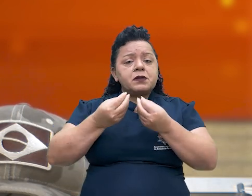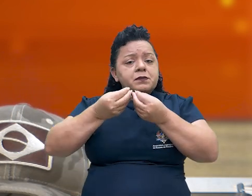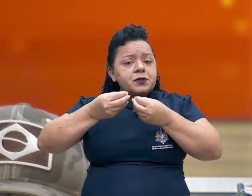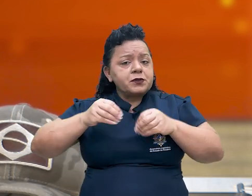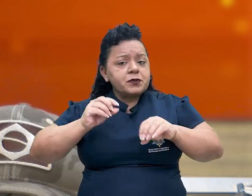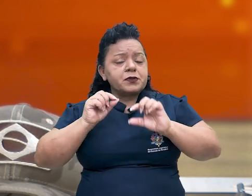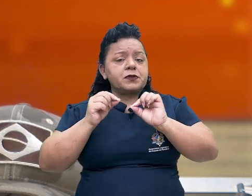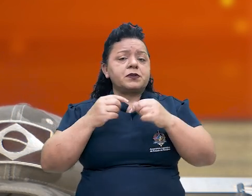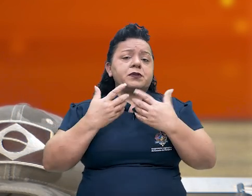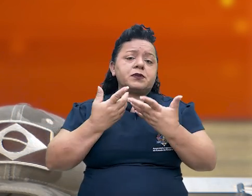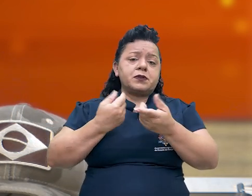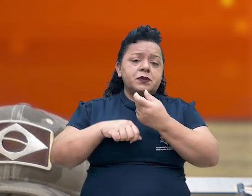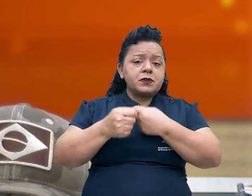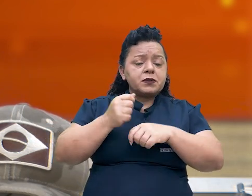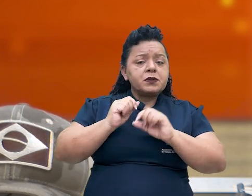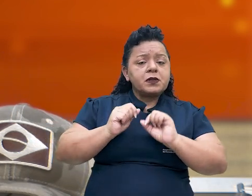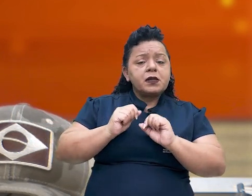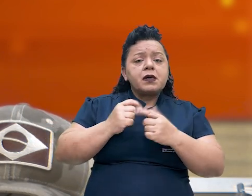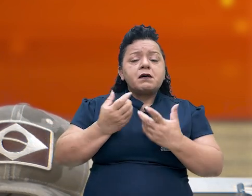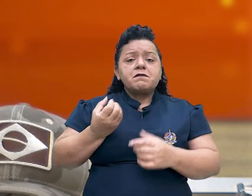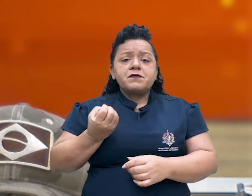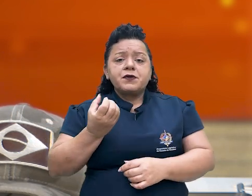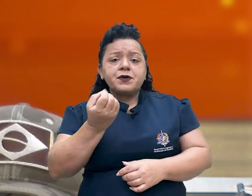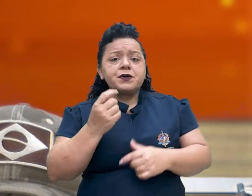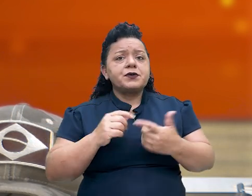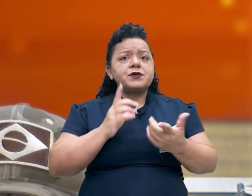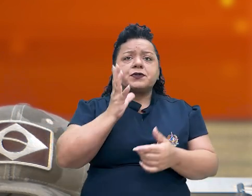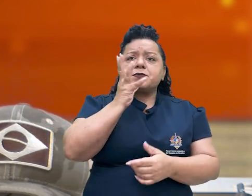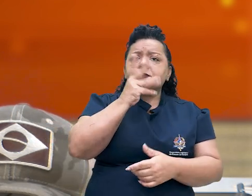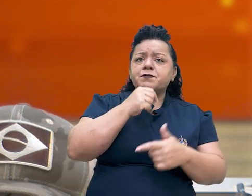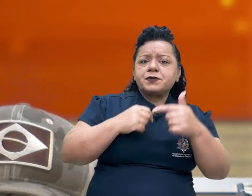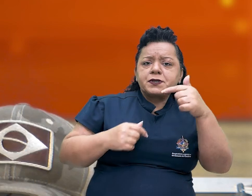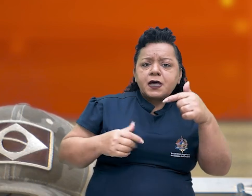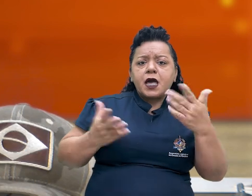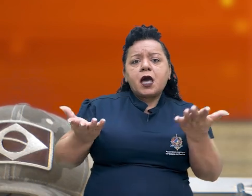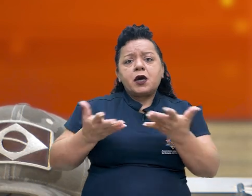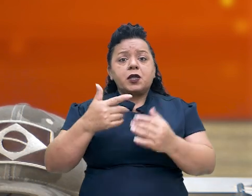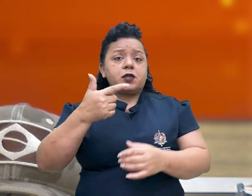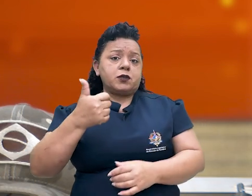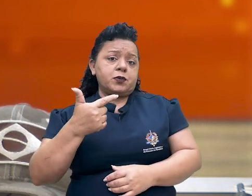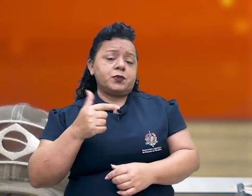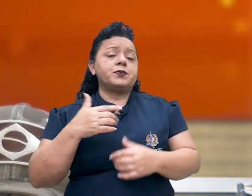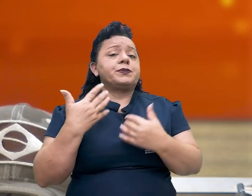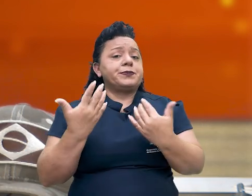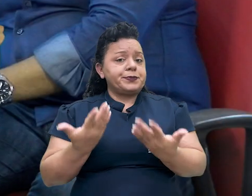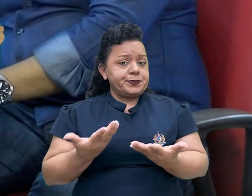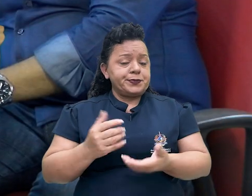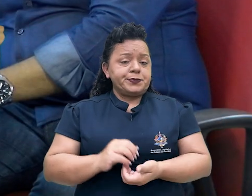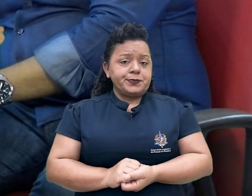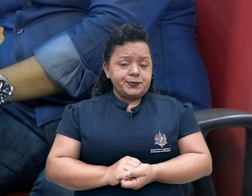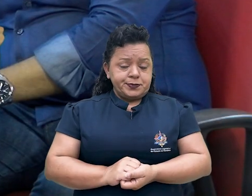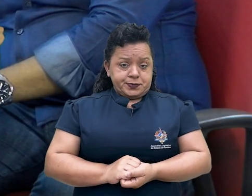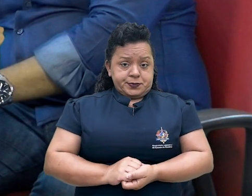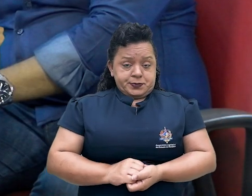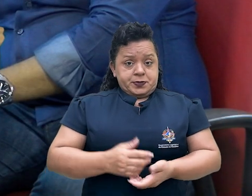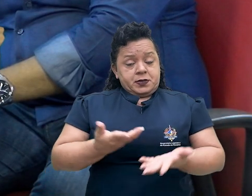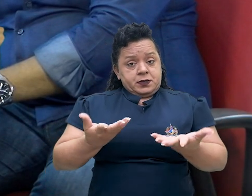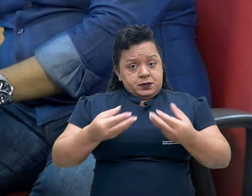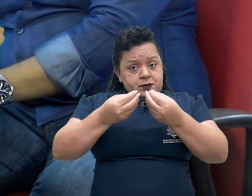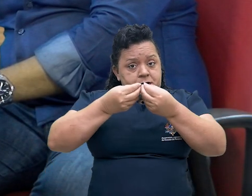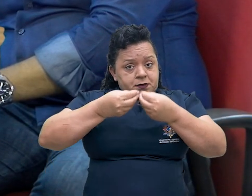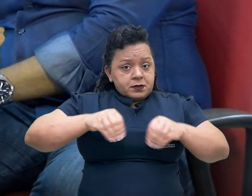Eh aquelas viagens que eles tinha de S dias aí vai durar 12 dias aí devido essa baixa do Rio agora o prejuízo também